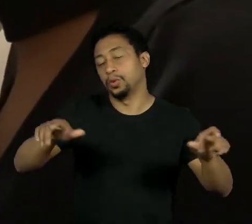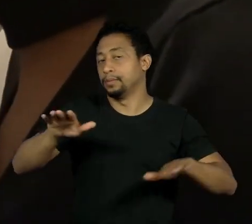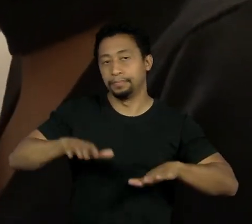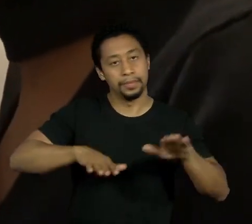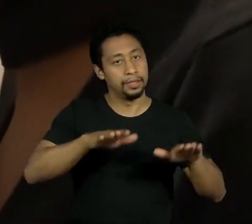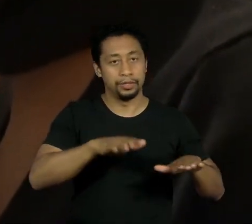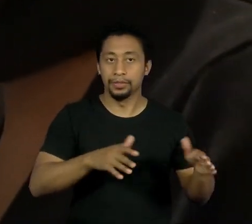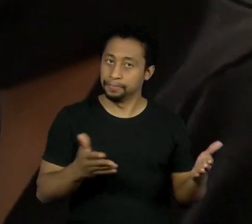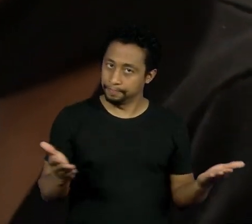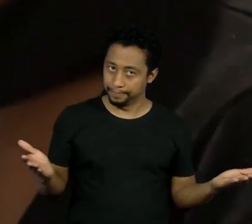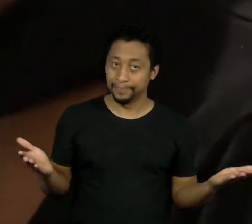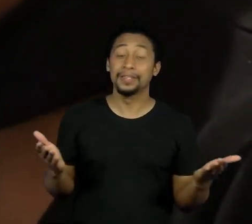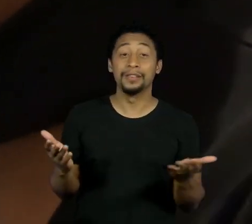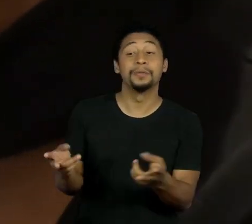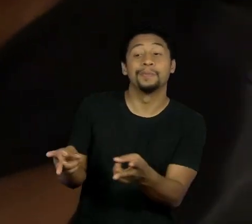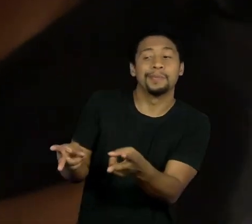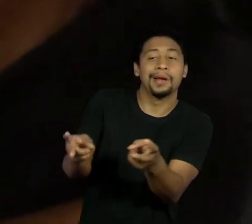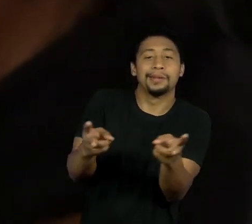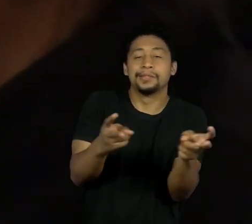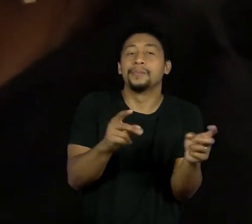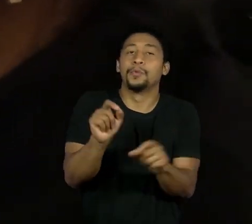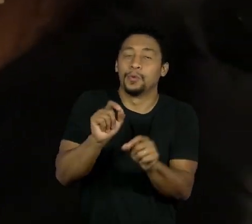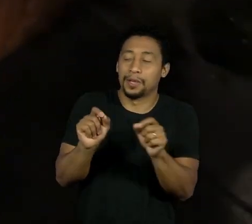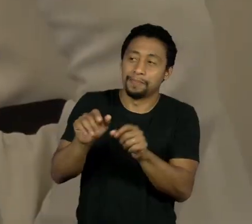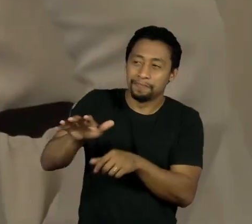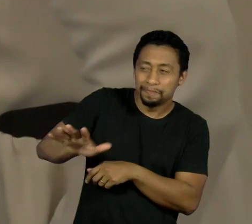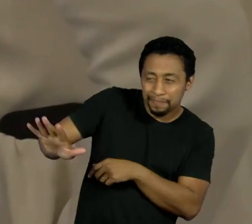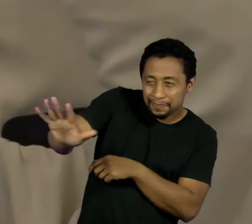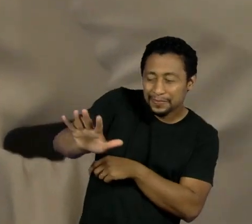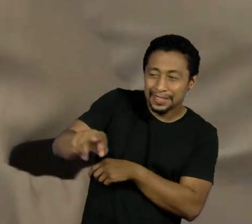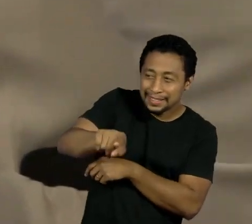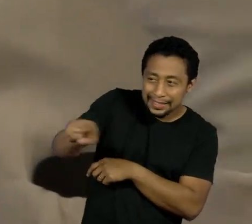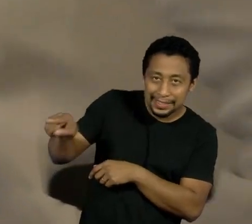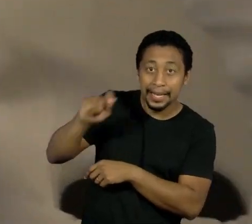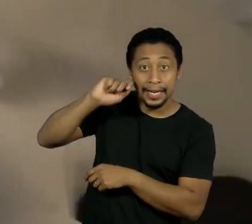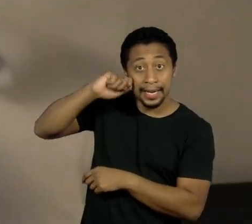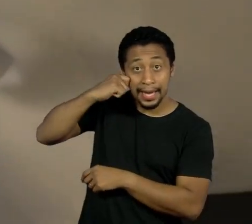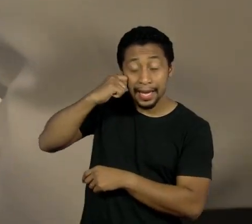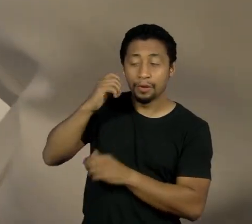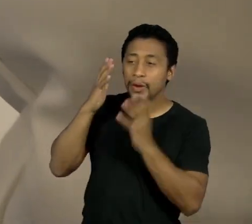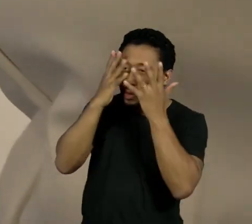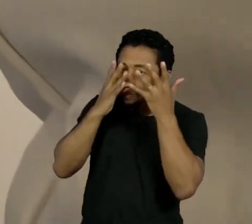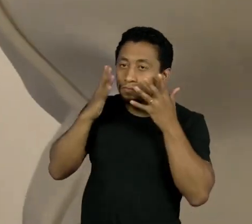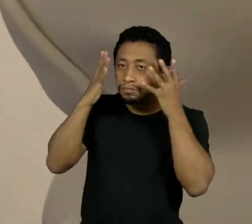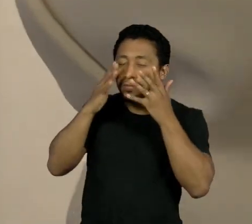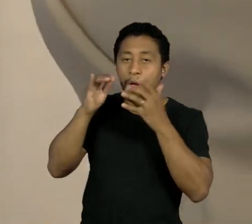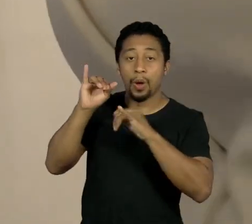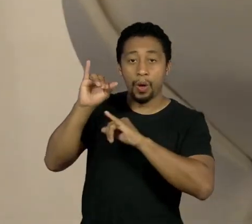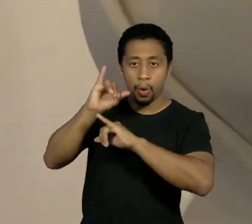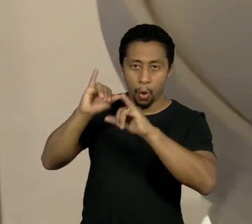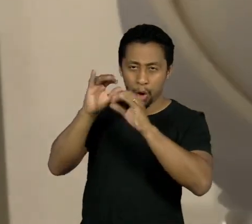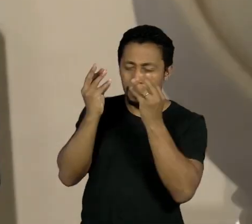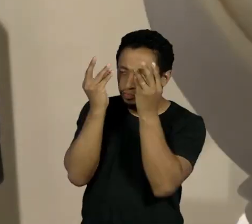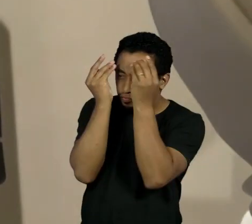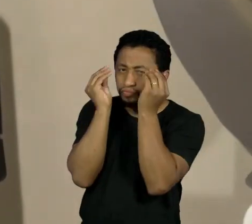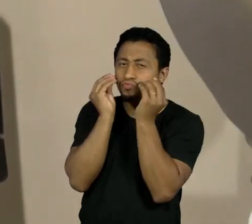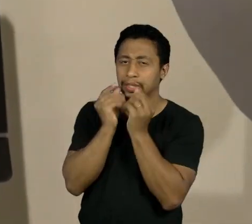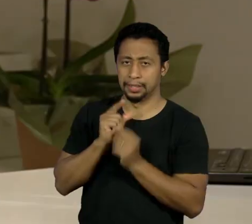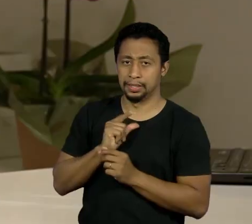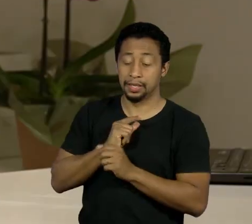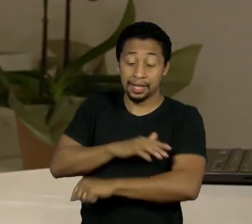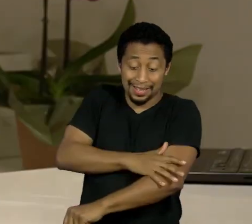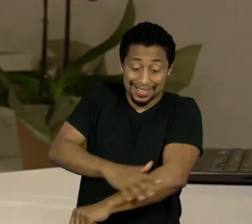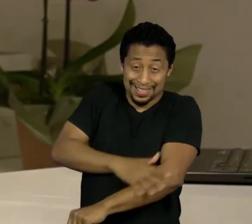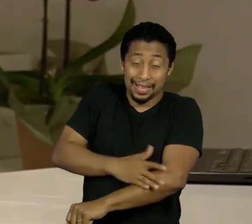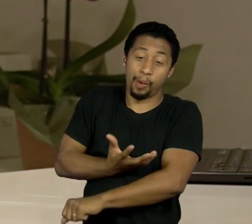gente acaba vendo é essa tendência a uma pele mais oleosa no rosto e uma pele mais seca no corpo. Então, para mim, o tripé de cuidado diário